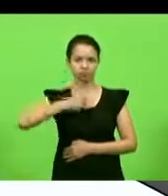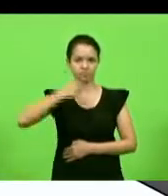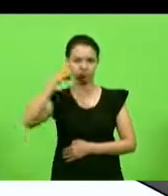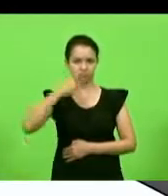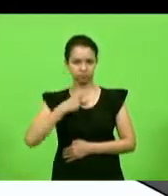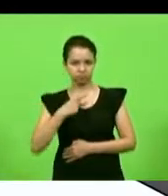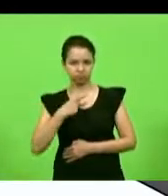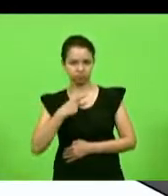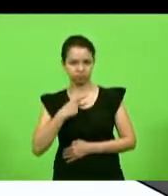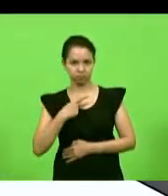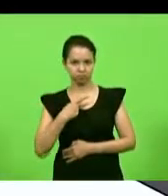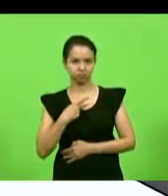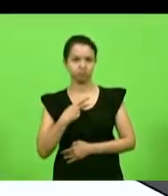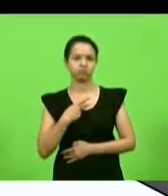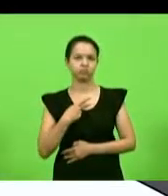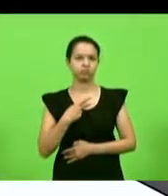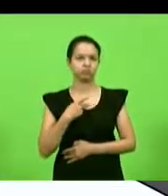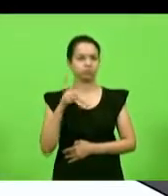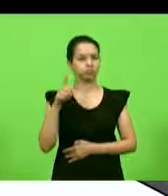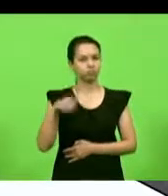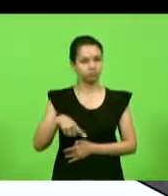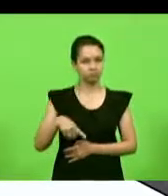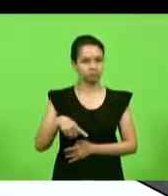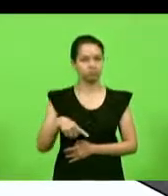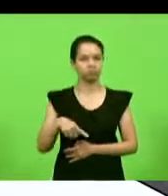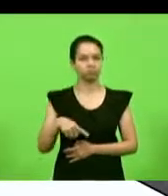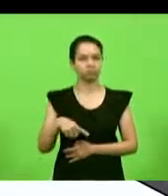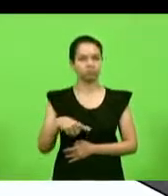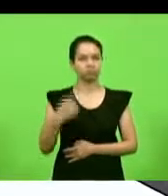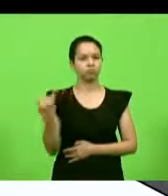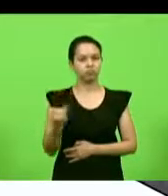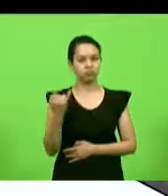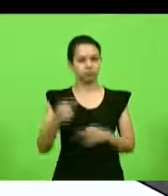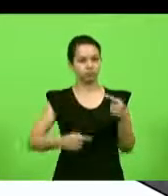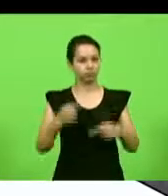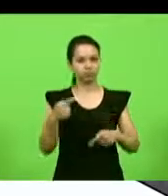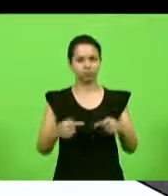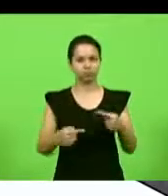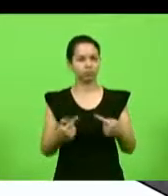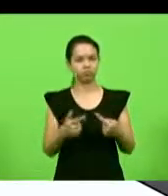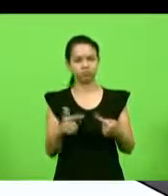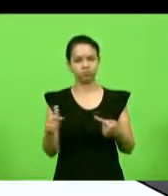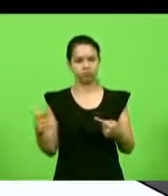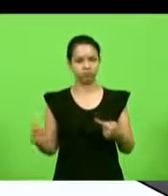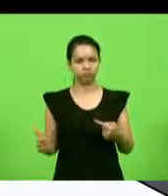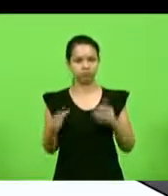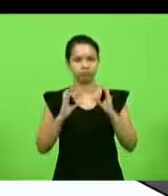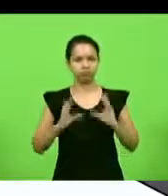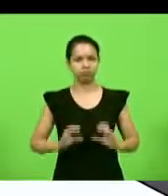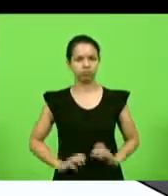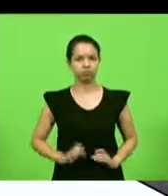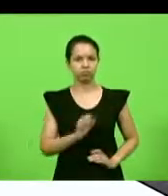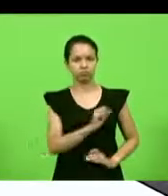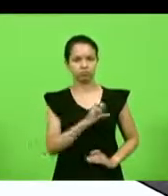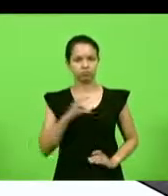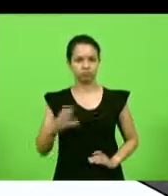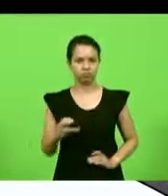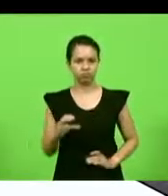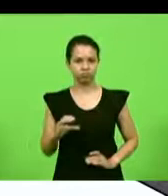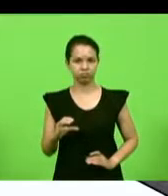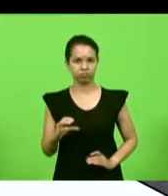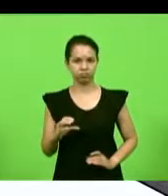E é indiscutível, e não há um cidadão em Santa Catarina de sã consciência que